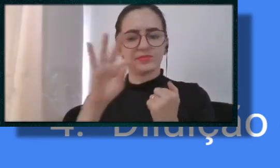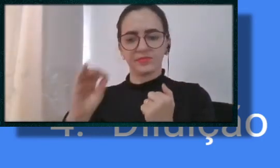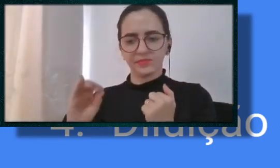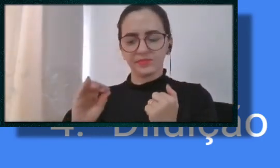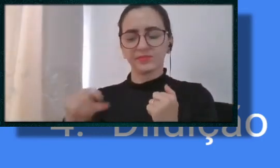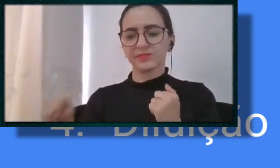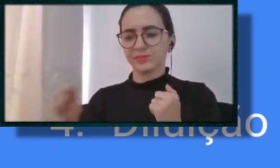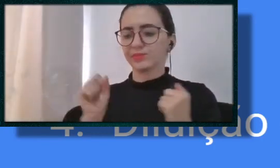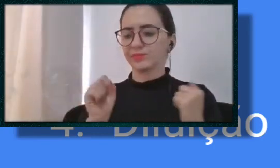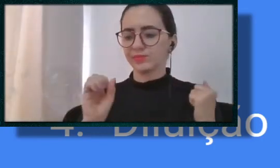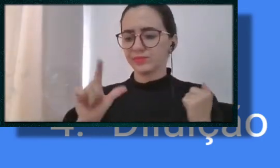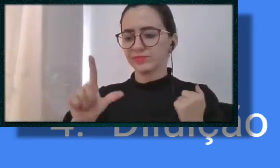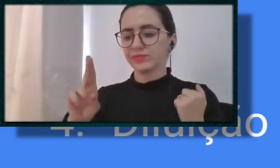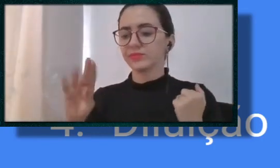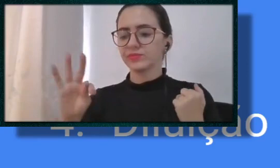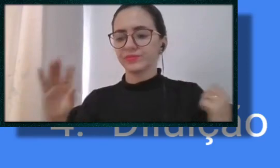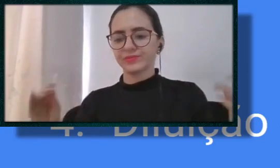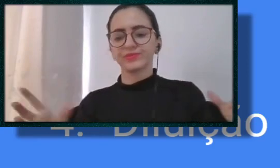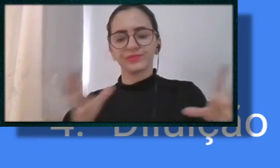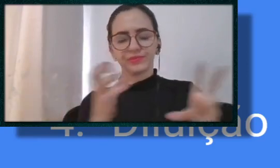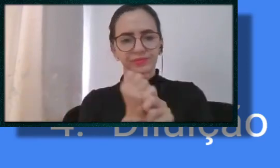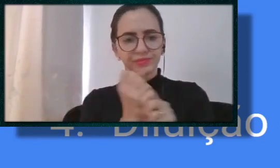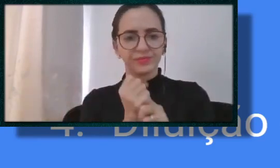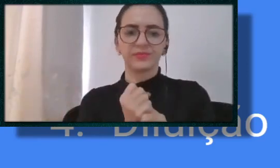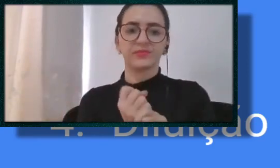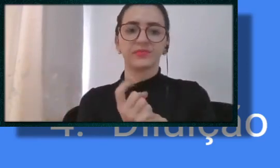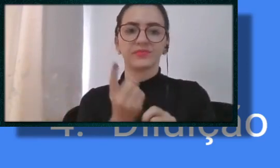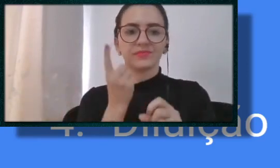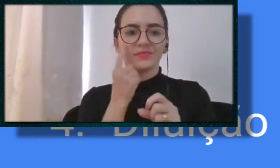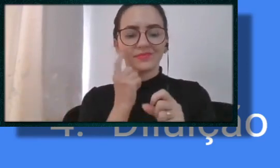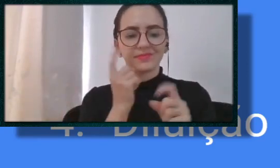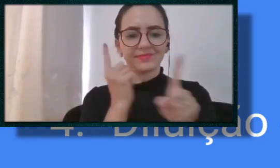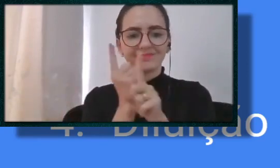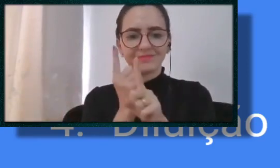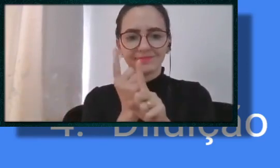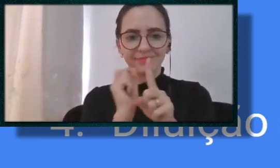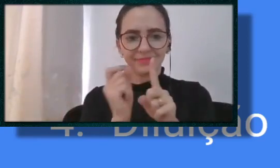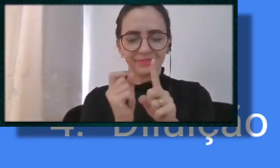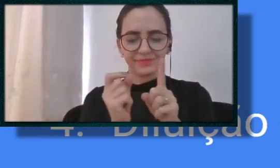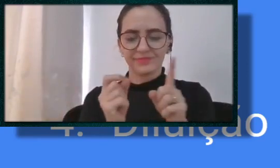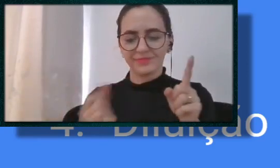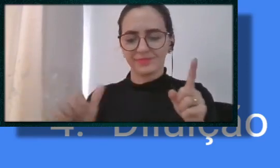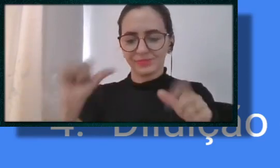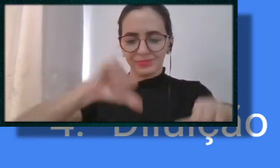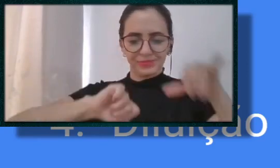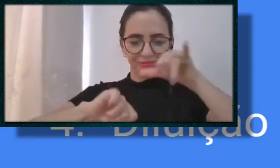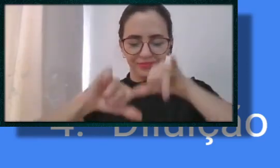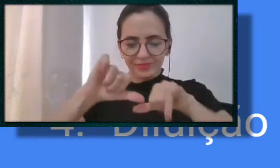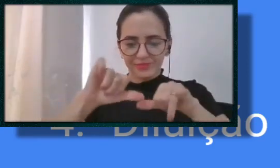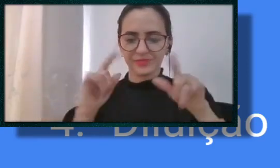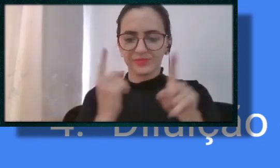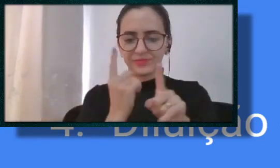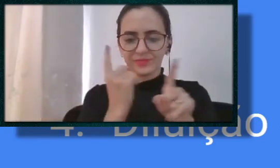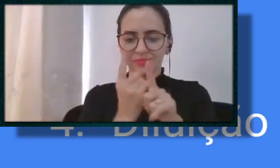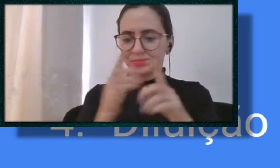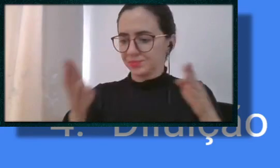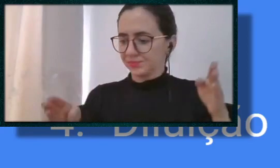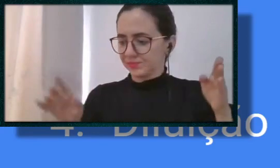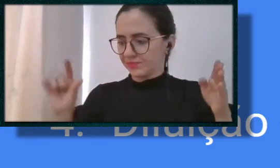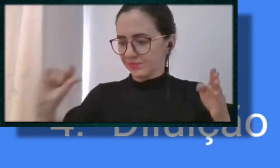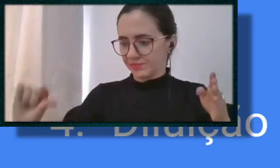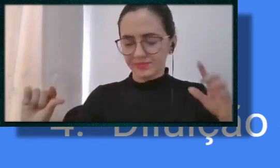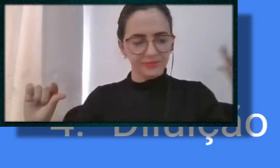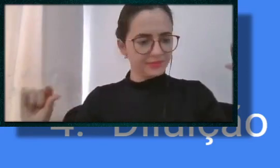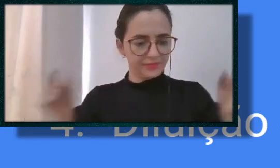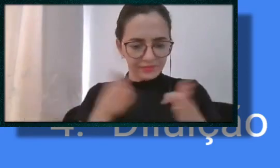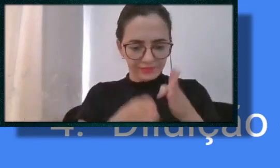os 2 valores, entre o pote 1, entre a solução 1 e entre a solução 2, tá? E aí nós temos essa outra fórmula aqui, ó, que a concentração final nada mais é